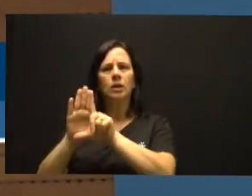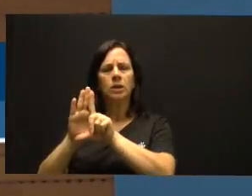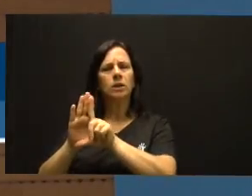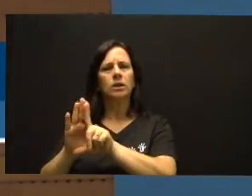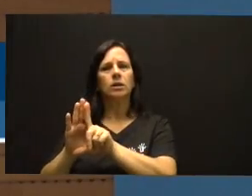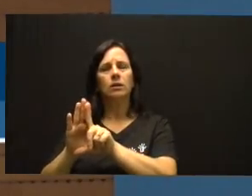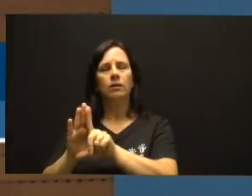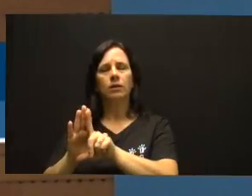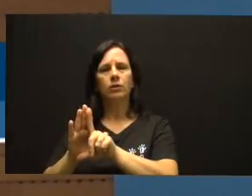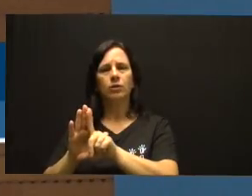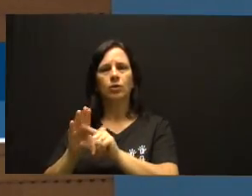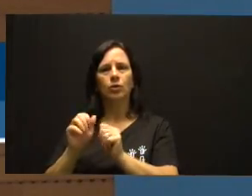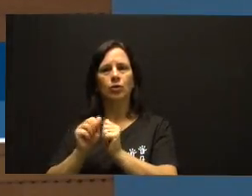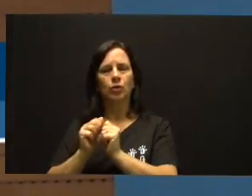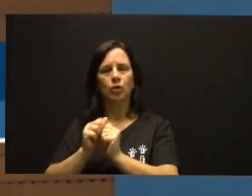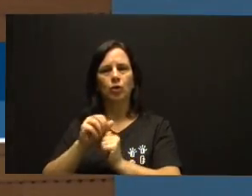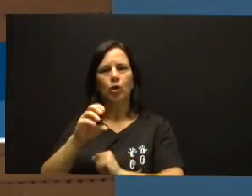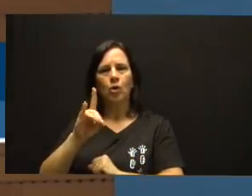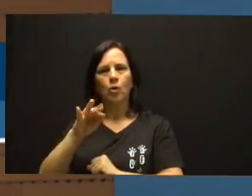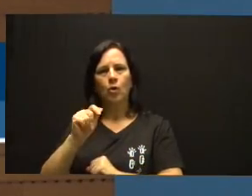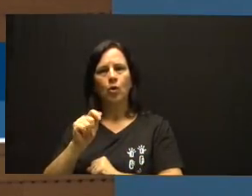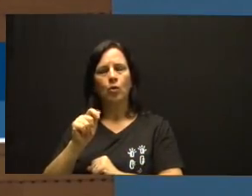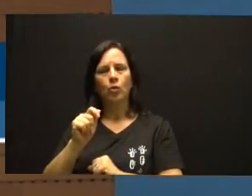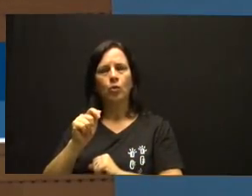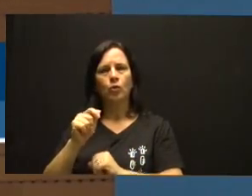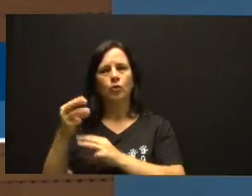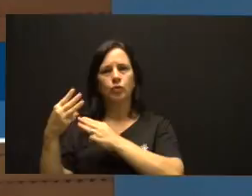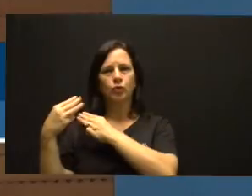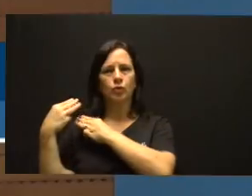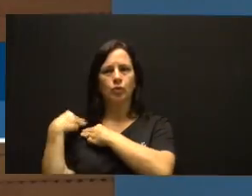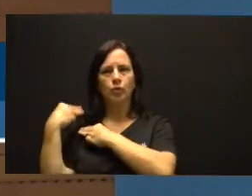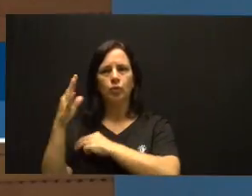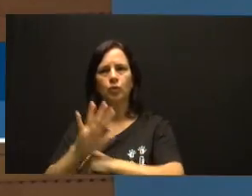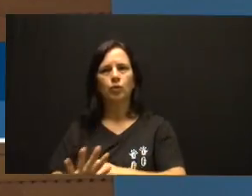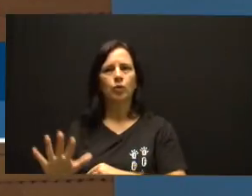bandeira e voltarmos aos órgãos competentes